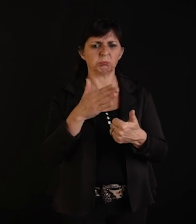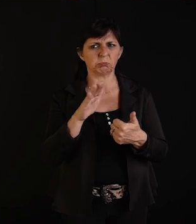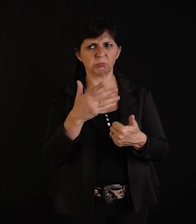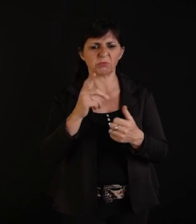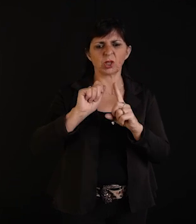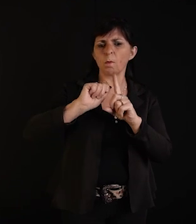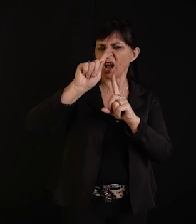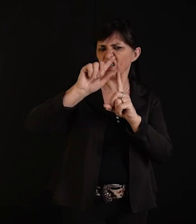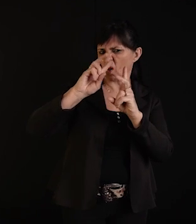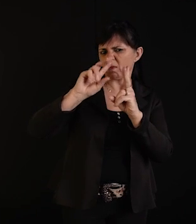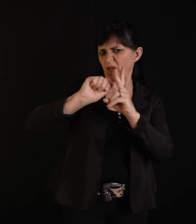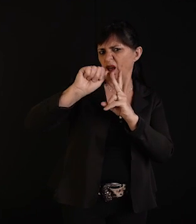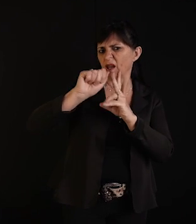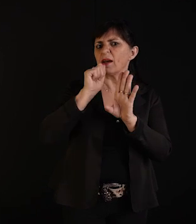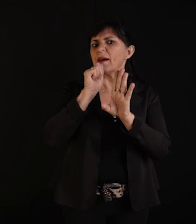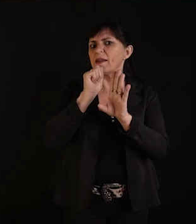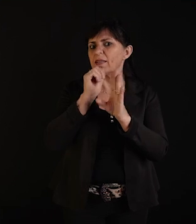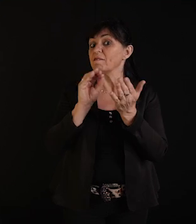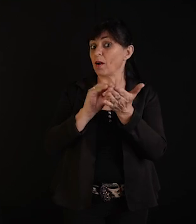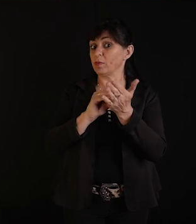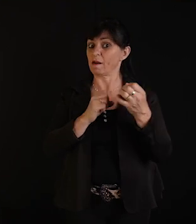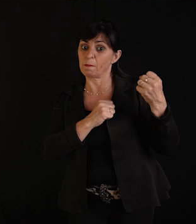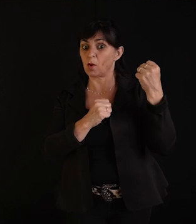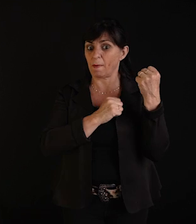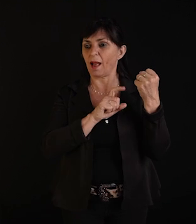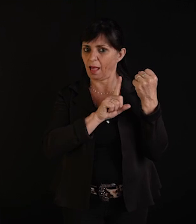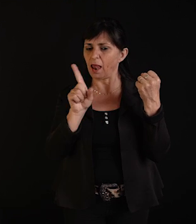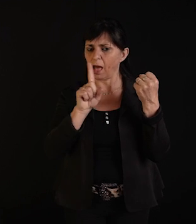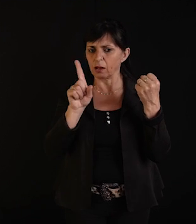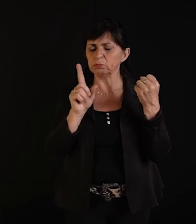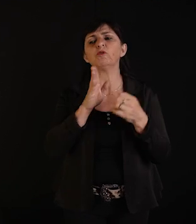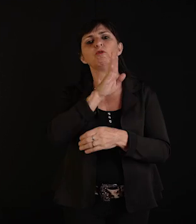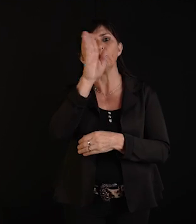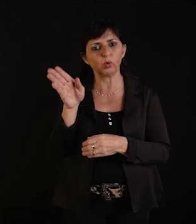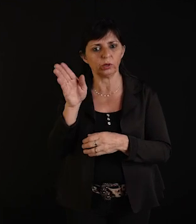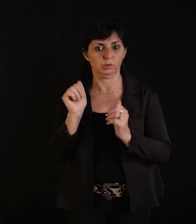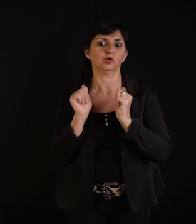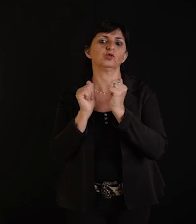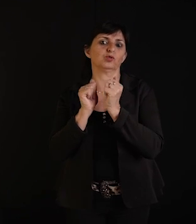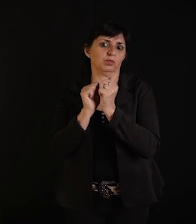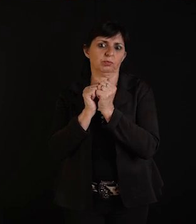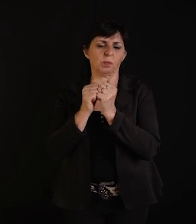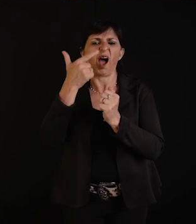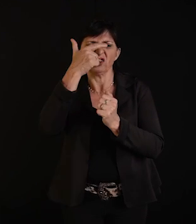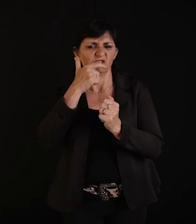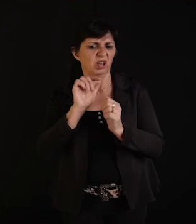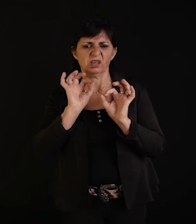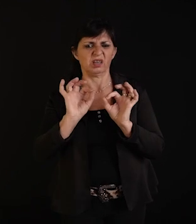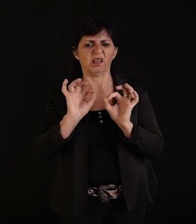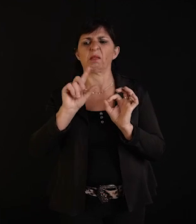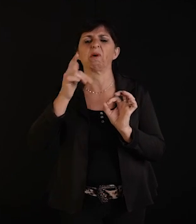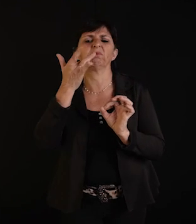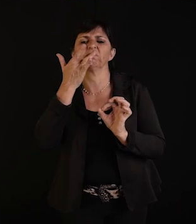um mês ou dois meses pro baile de Corbélia. Mais ou menos isso. Aí eu fui pra Corbélia, mas não achei que era pra tocar no baile. Achei que era pra tocar lá de